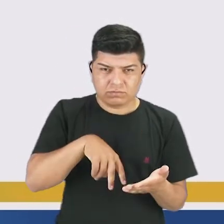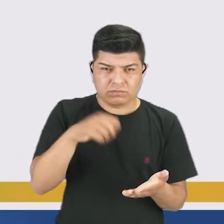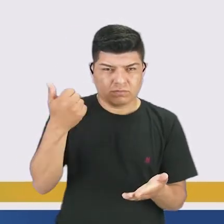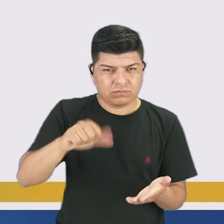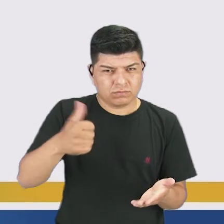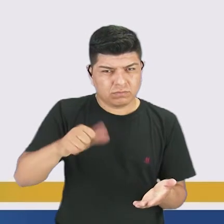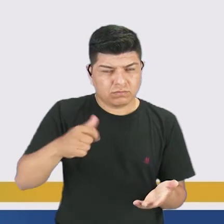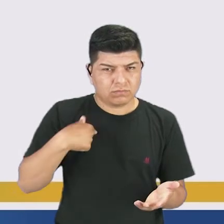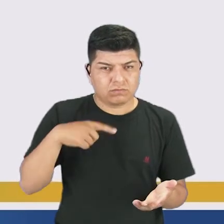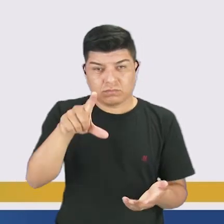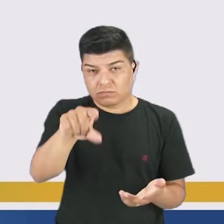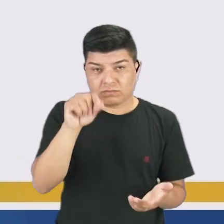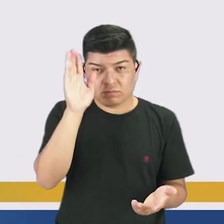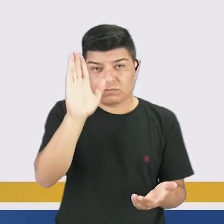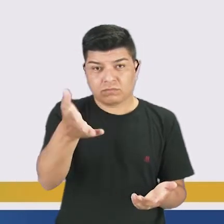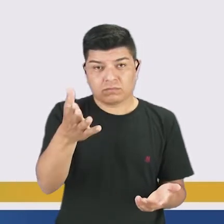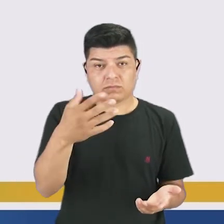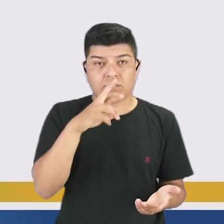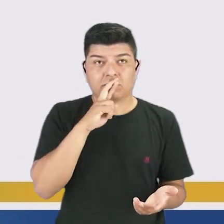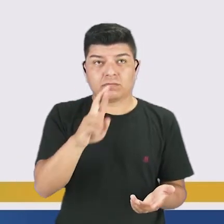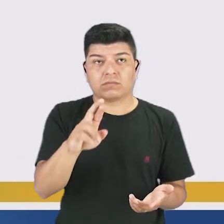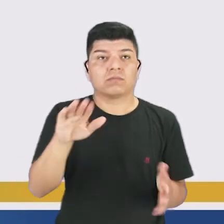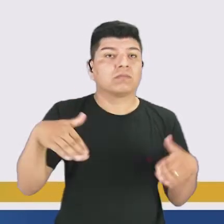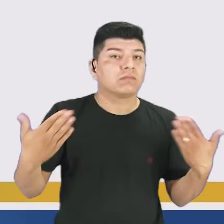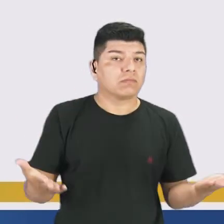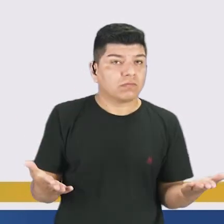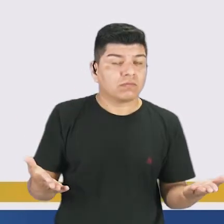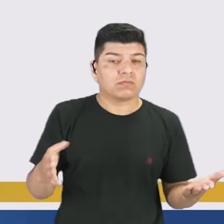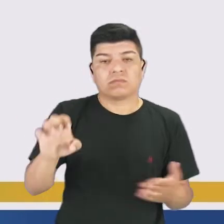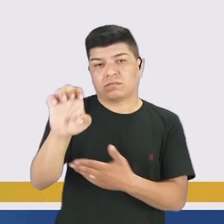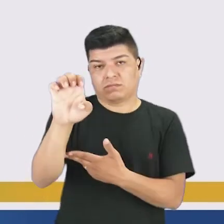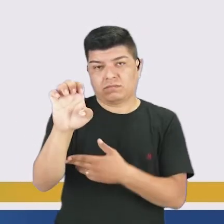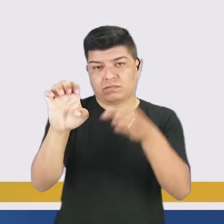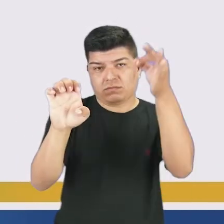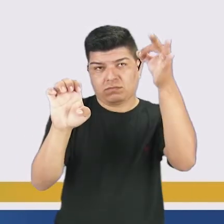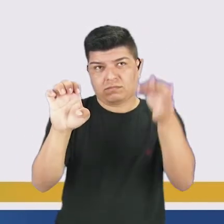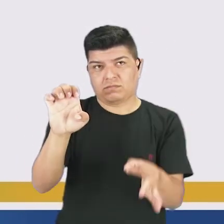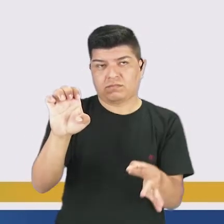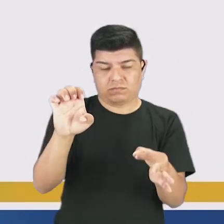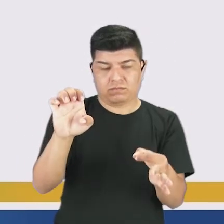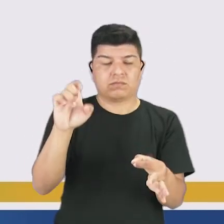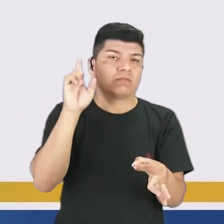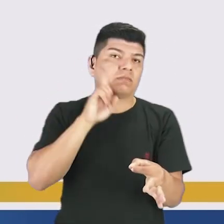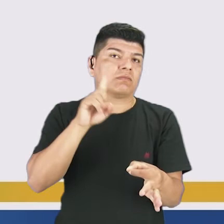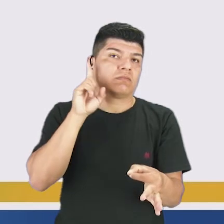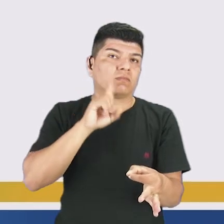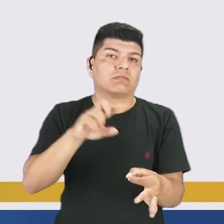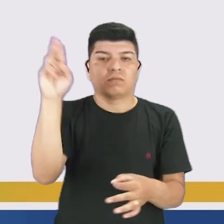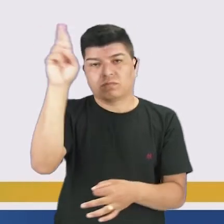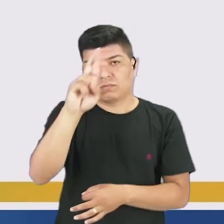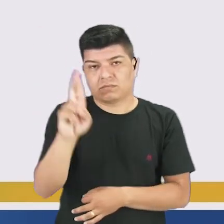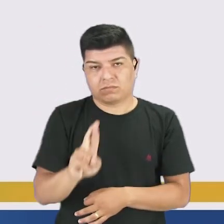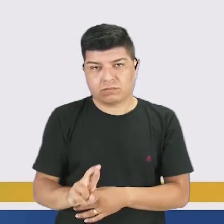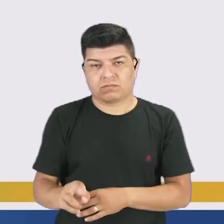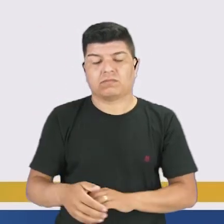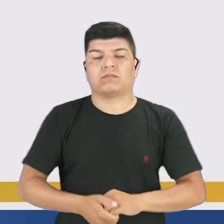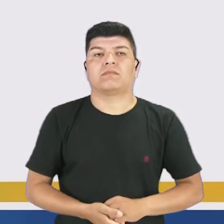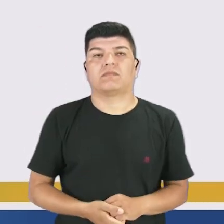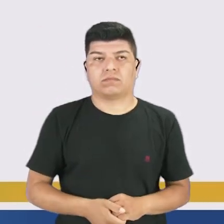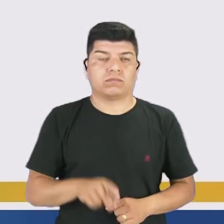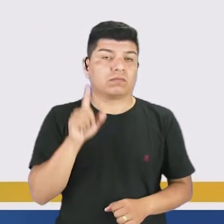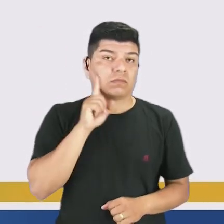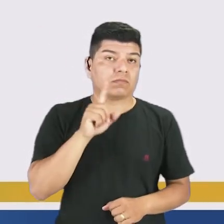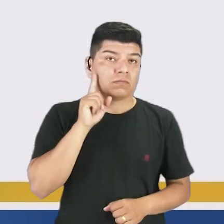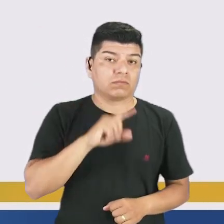analisou, fez sua escolha? Vamos lá para a resposta? A resposta é a letra E, Estados Unidos e União Soviética.